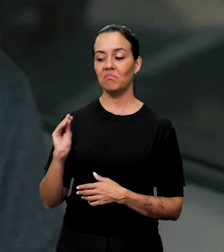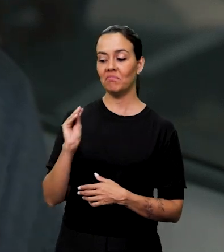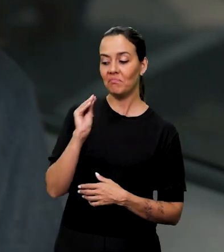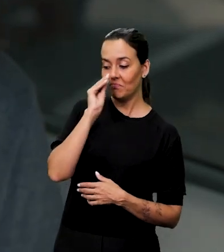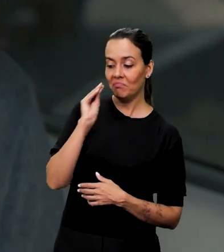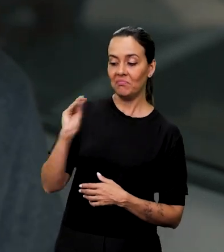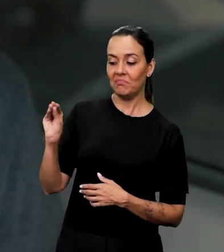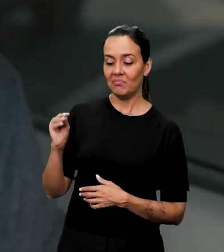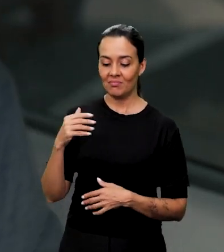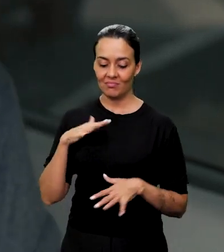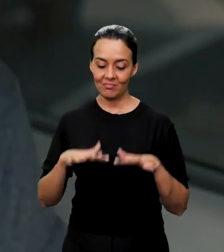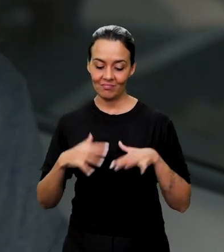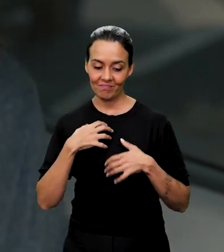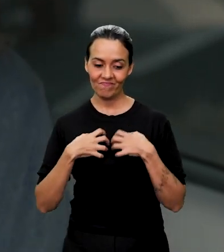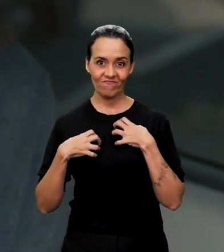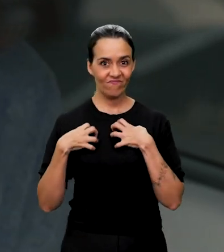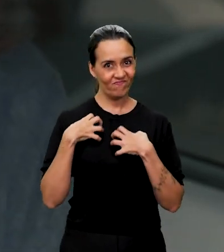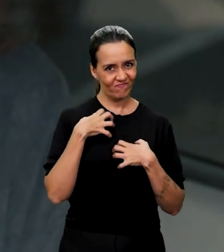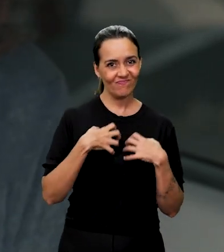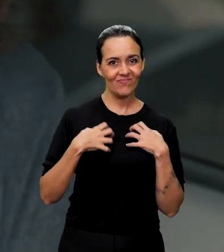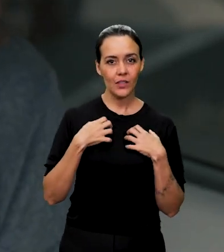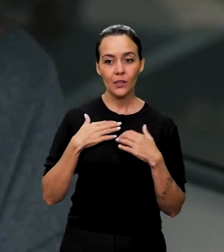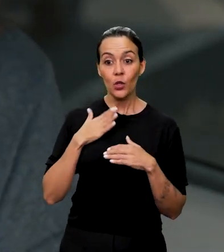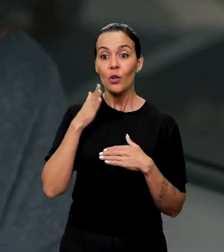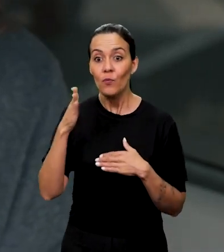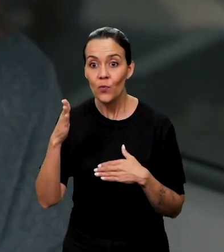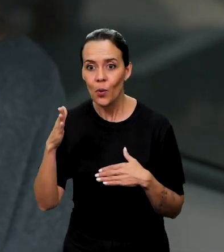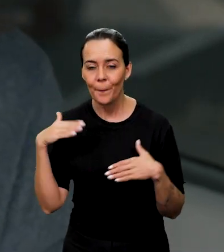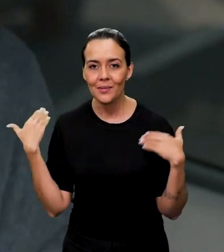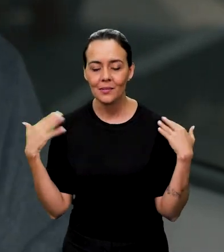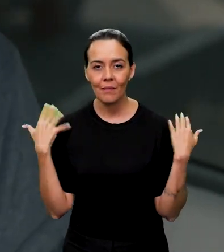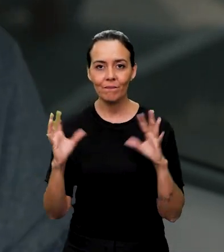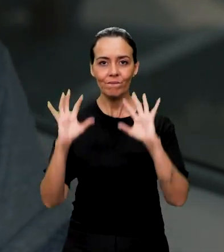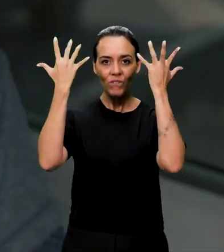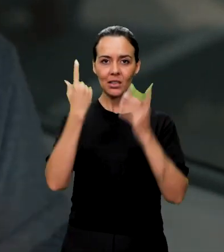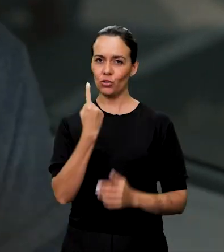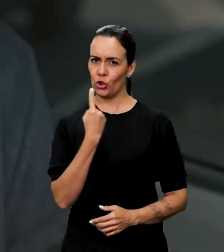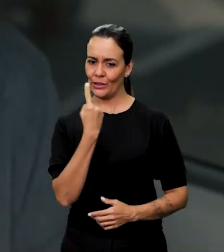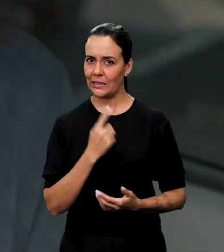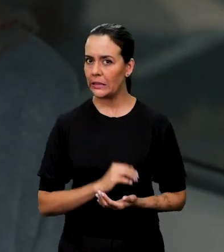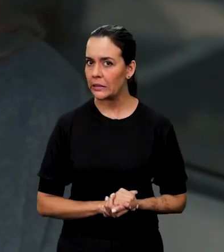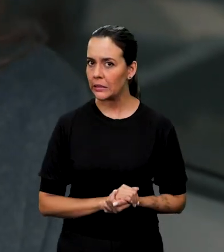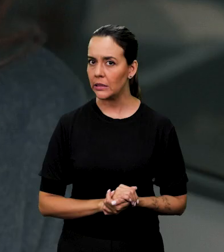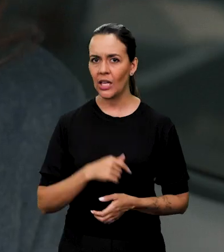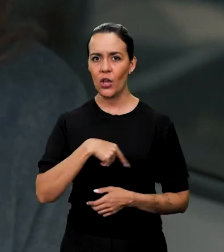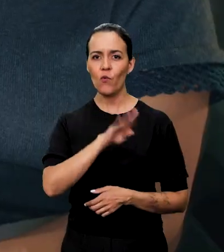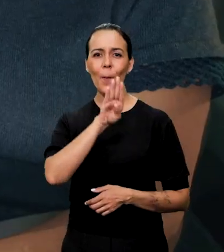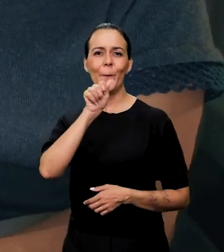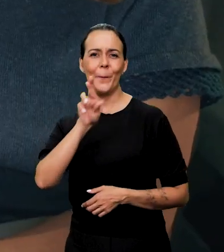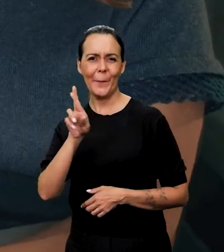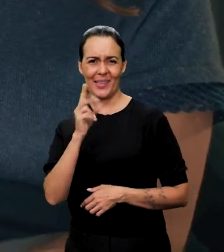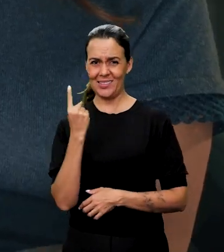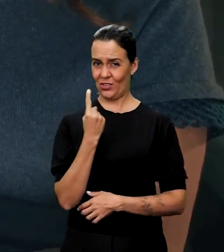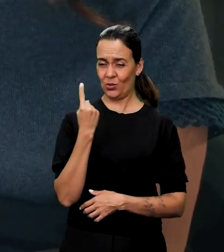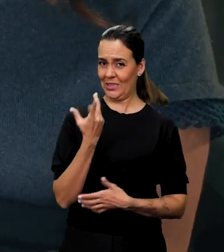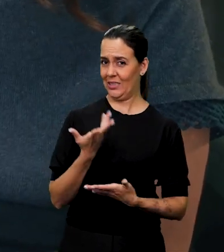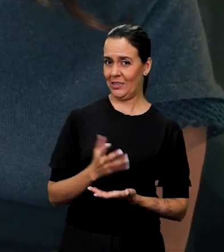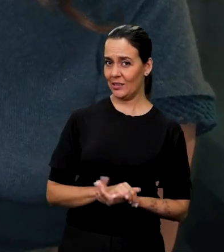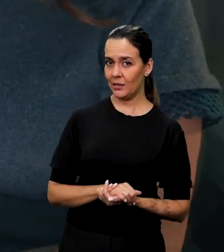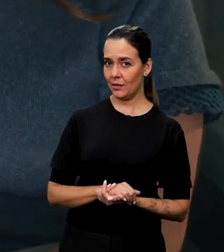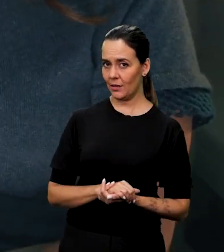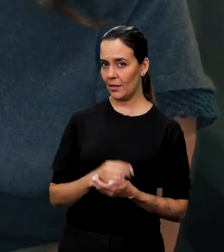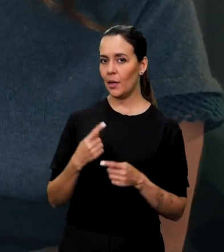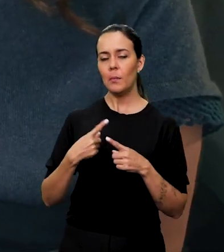sentindo rejeitada, e onde é que eu vou? Eu vou para uma festa sozinha, eu vou para um bar sozinha. Mas a gente tem que